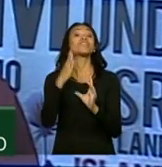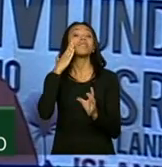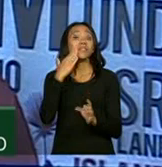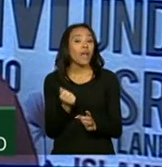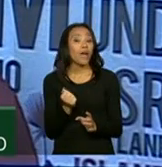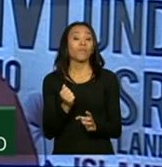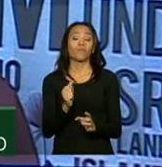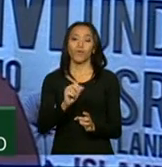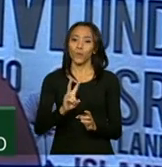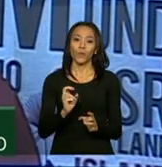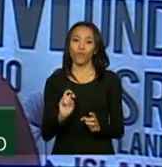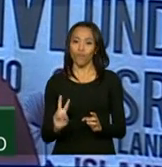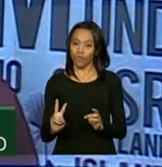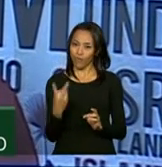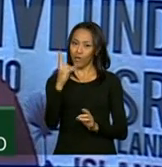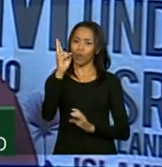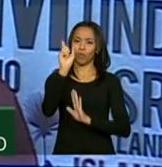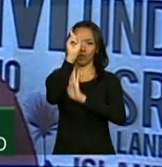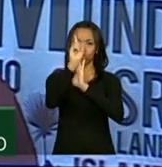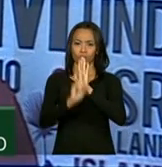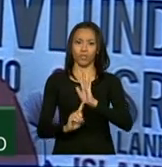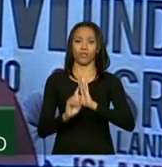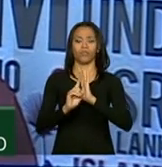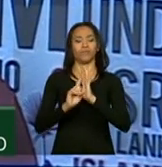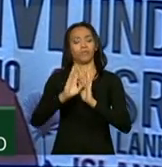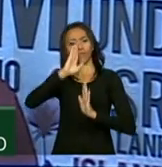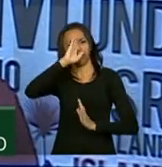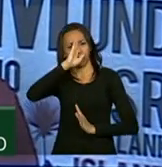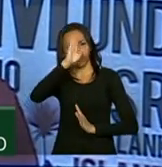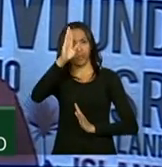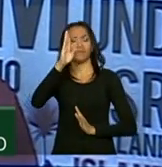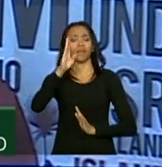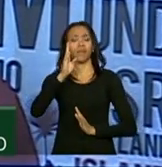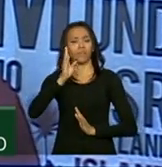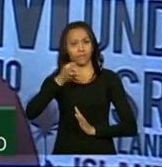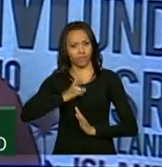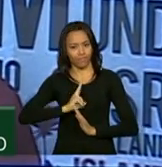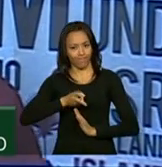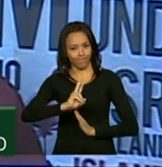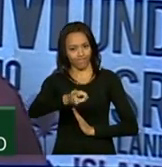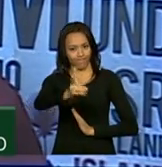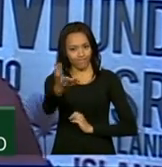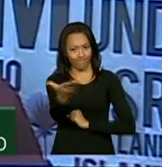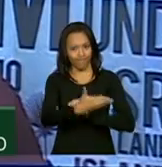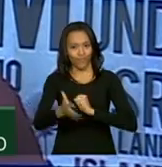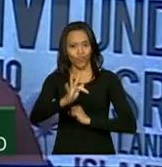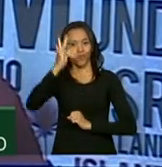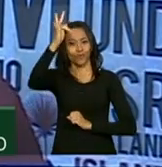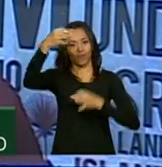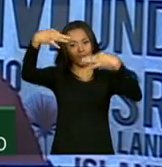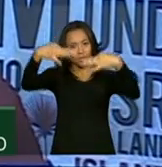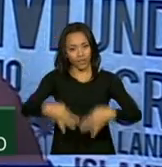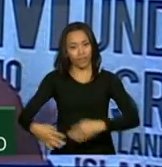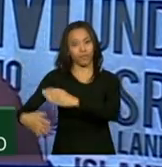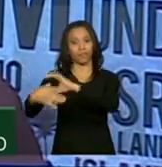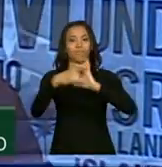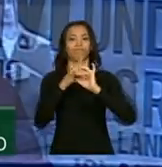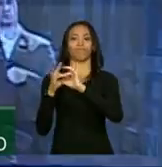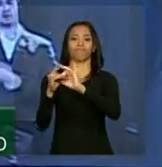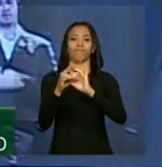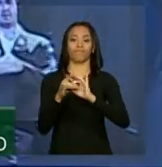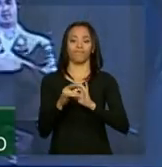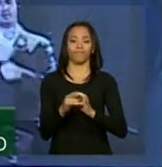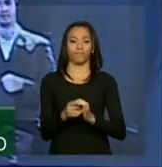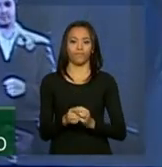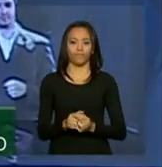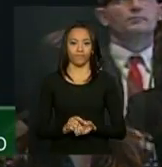o valor dos direitos fundamentais que devem, então, fundamentar um futuro justo. Solidariedade.